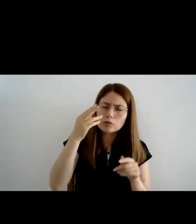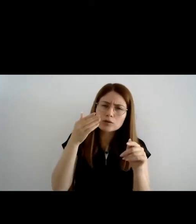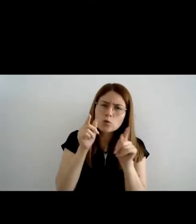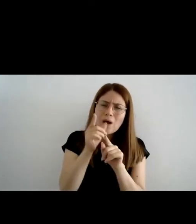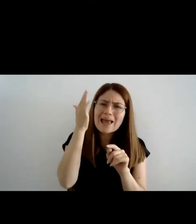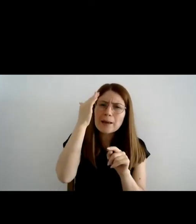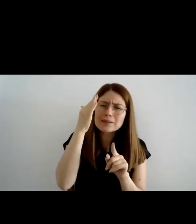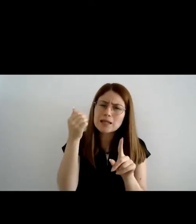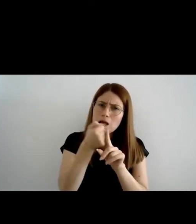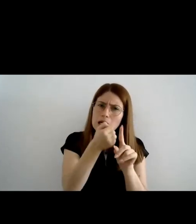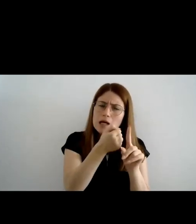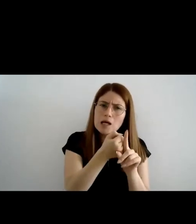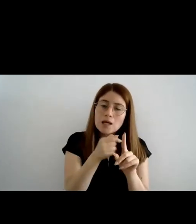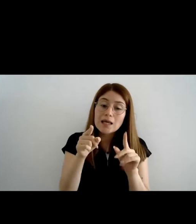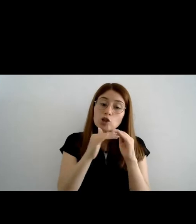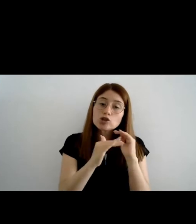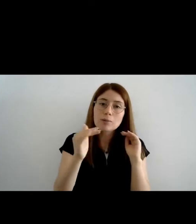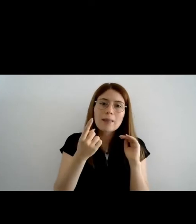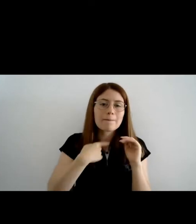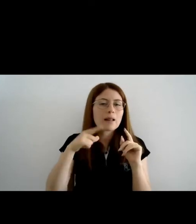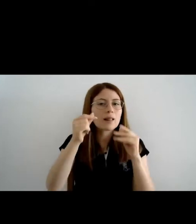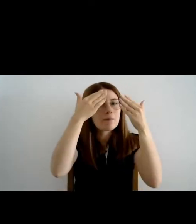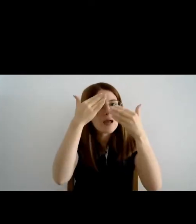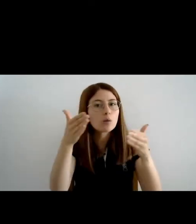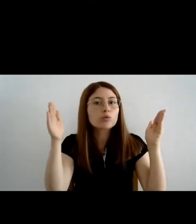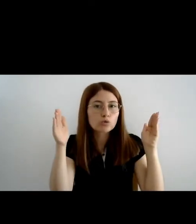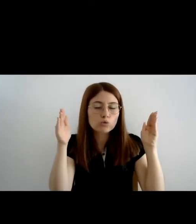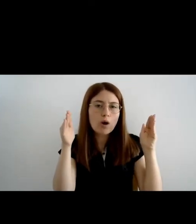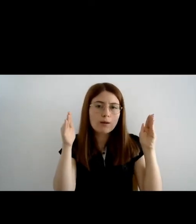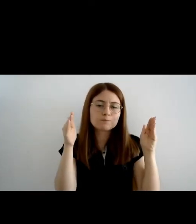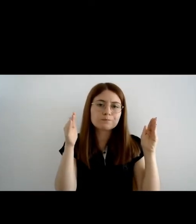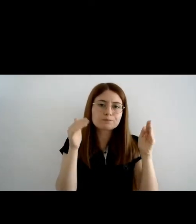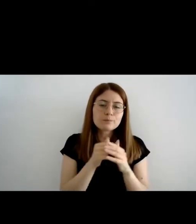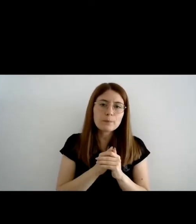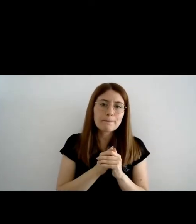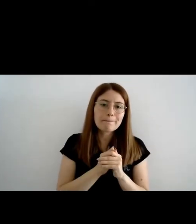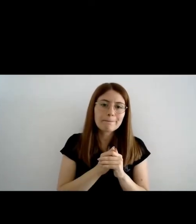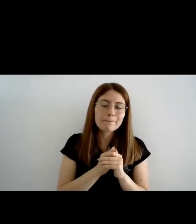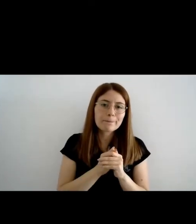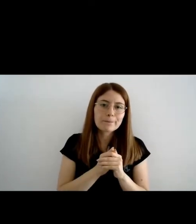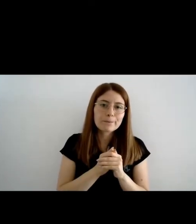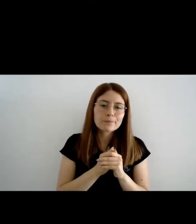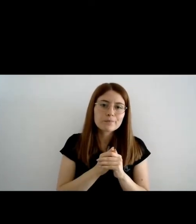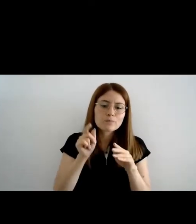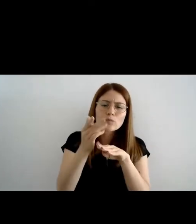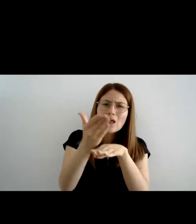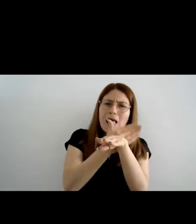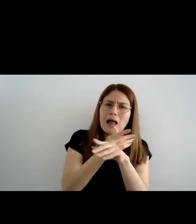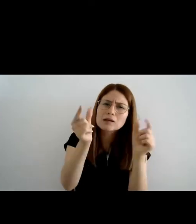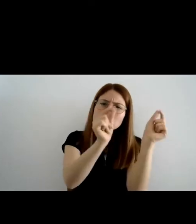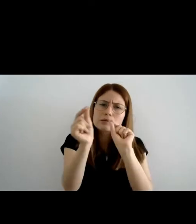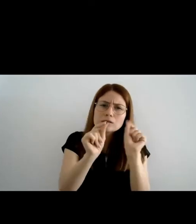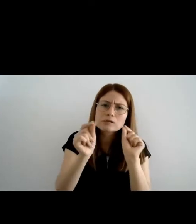esta estabilidade passa também pela abertura, os debriefings e as discussões em